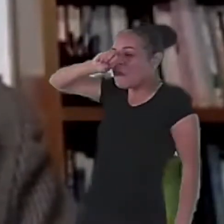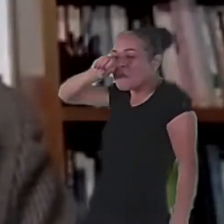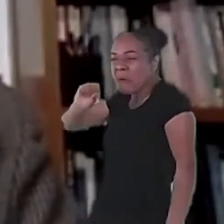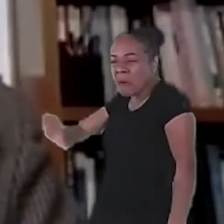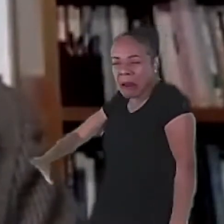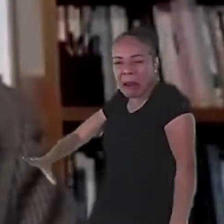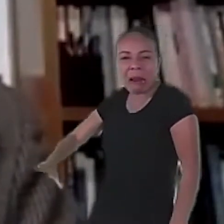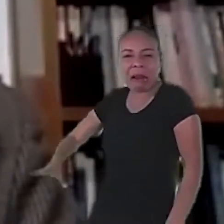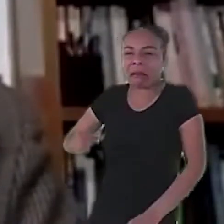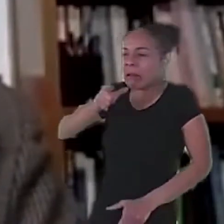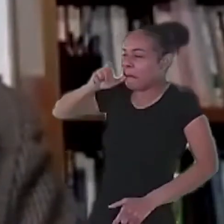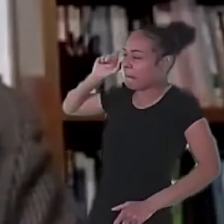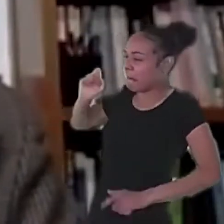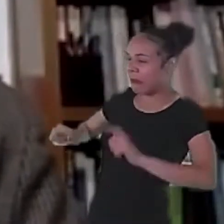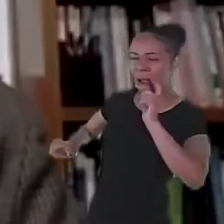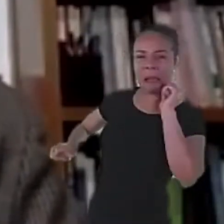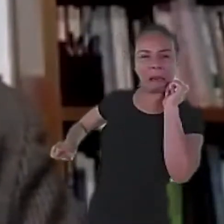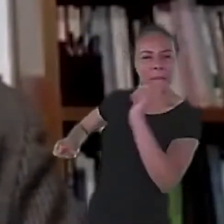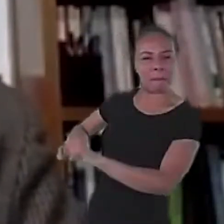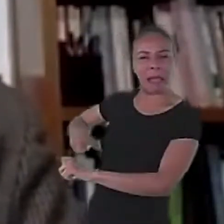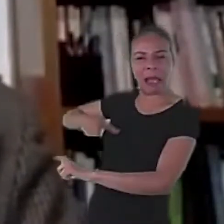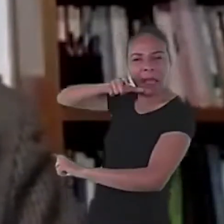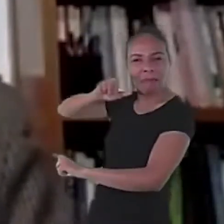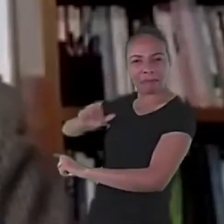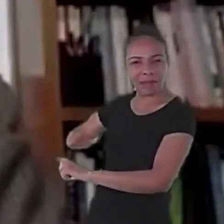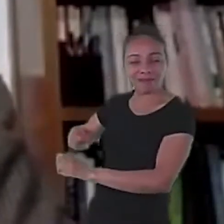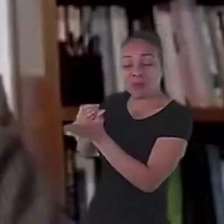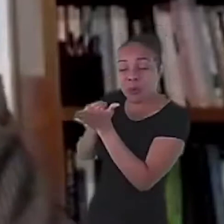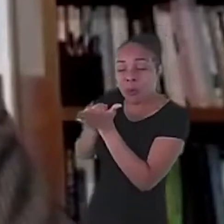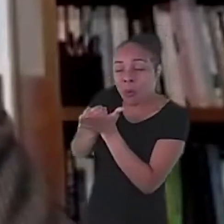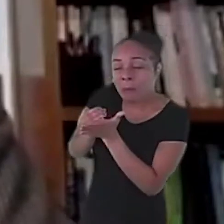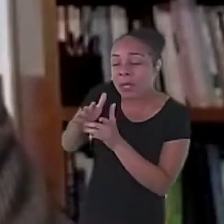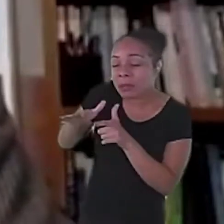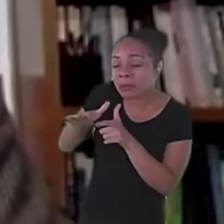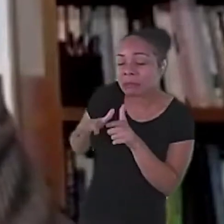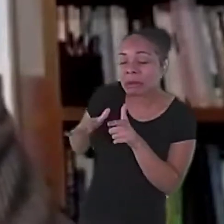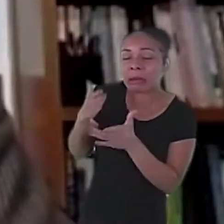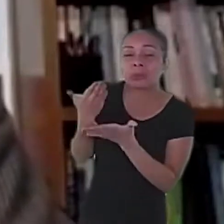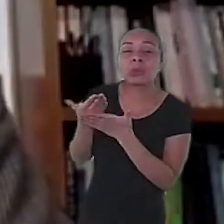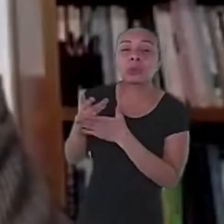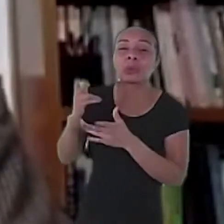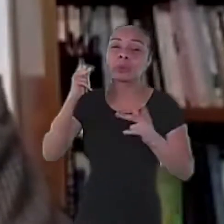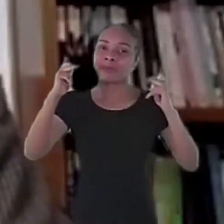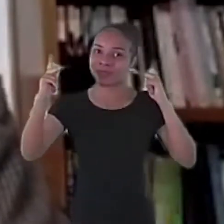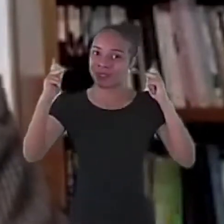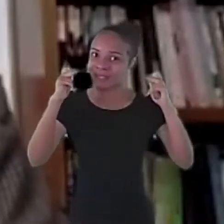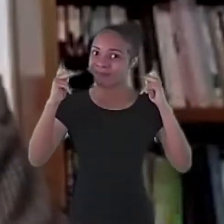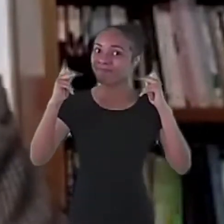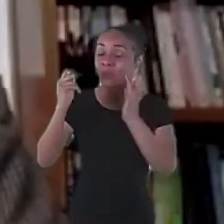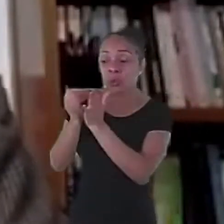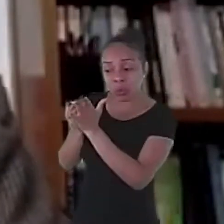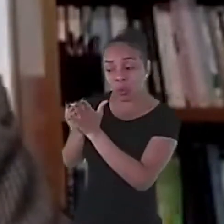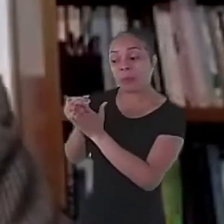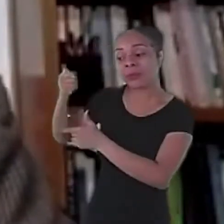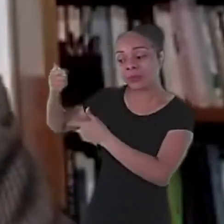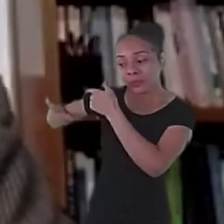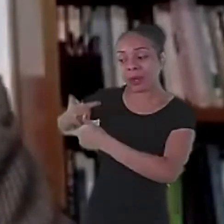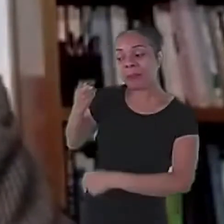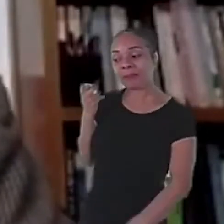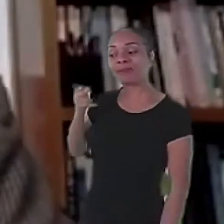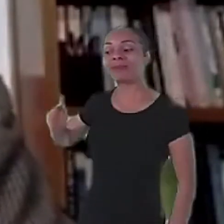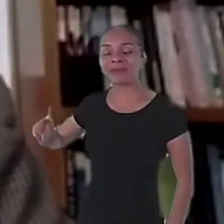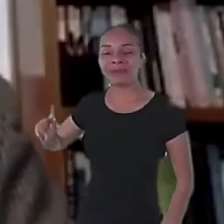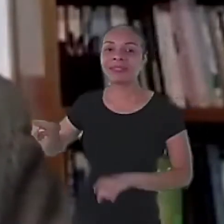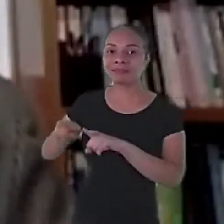no início da psicanálise e no início da sua própria carreira. Pois bem, eu